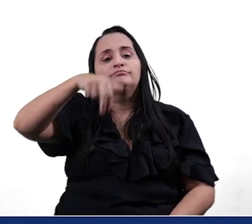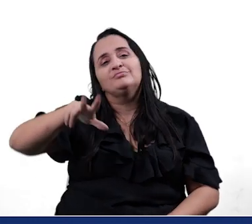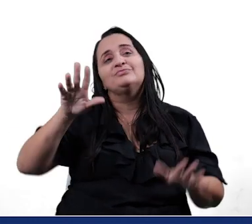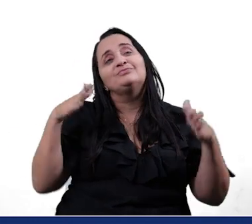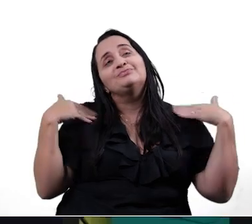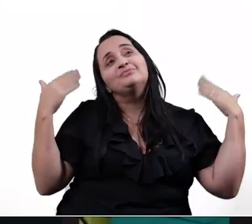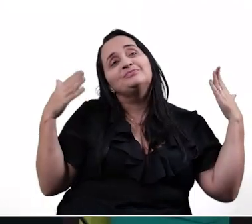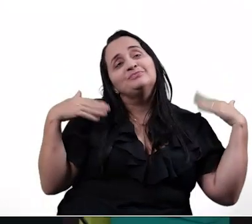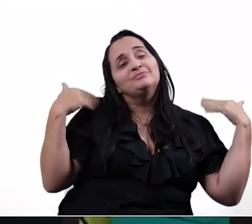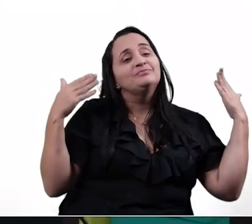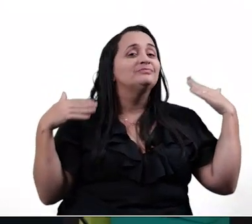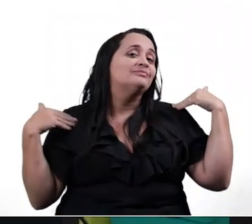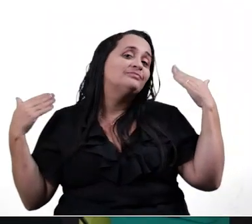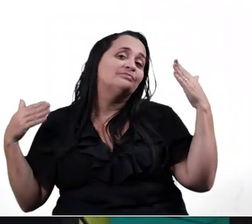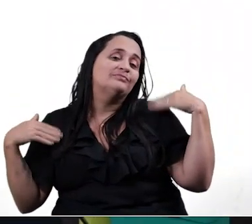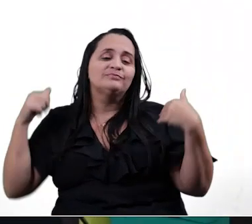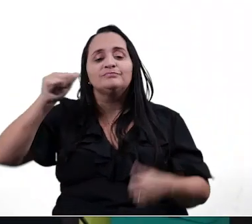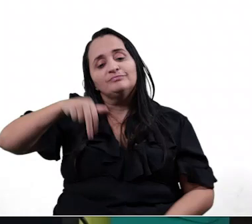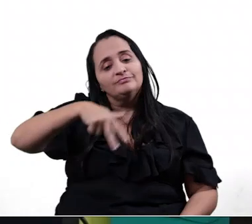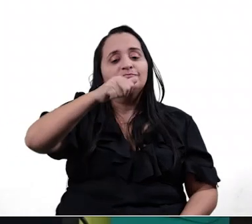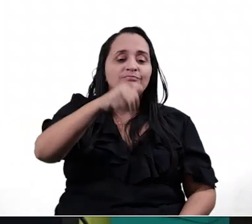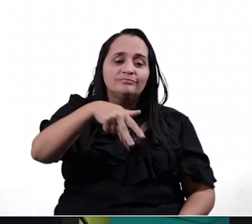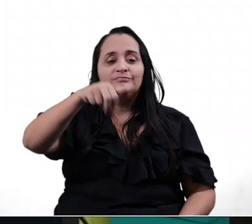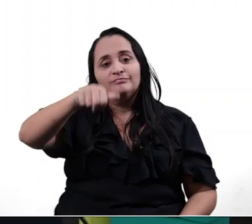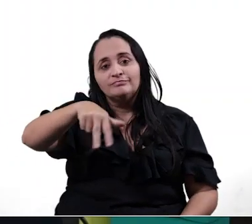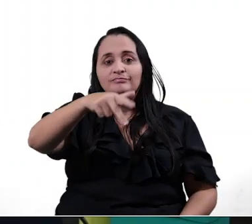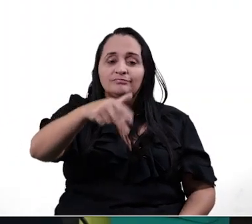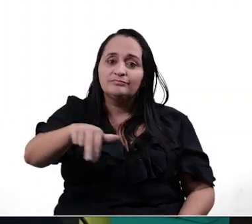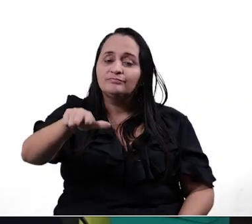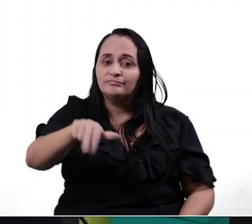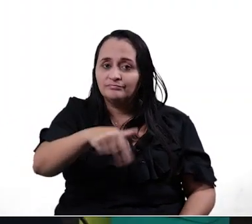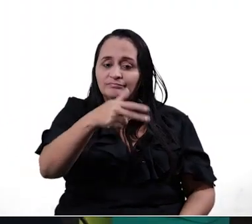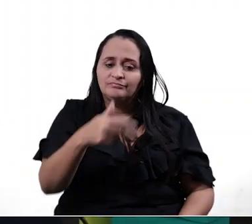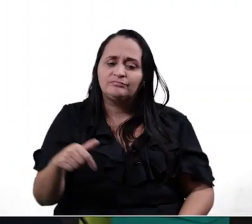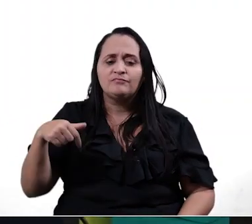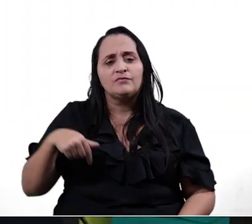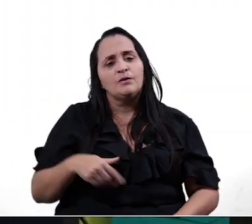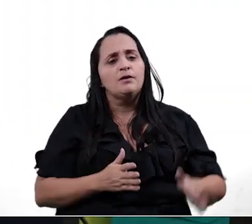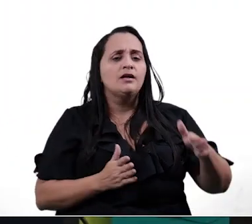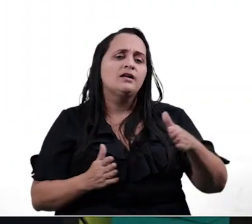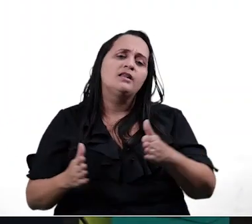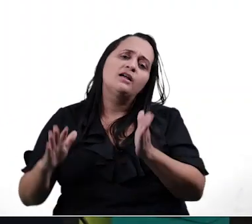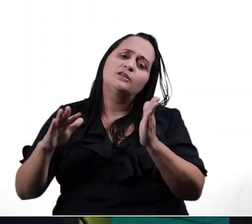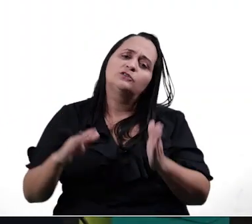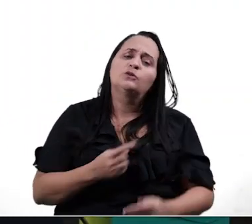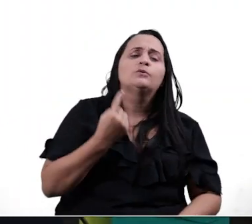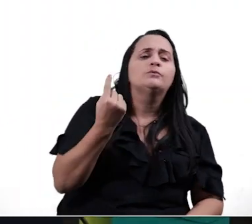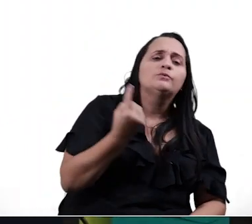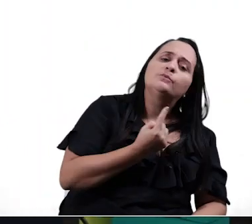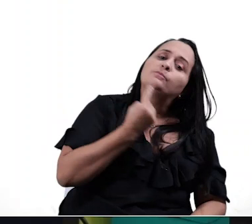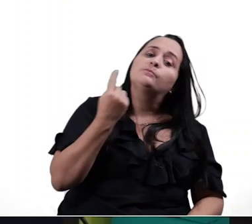distraída, como vocês conhecem a história, levando a cestinha, não é? Lá e cantando. Pela estrada fora